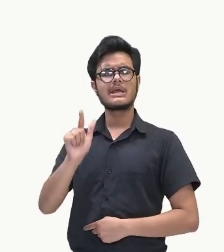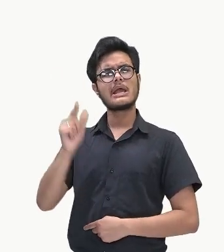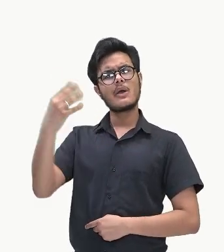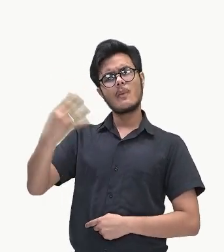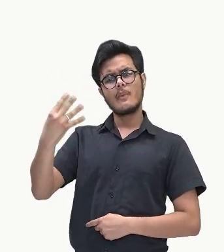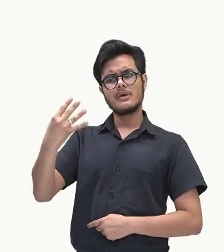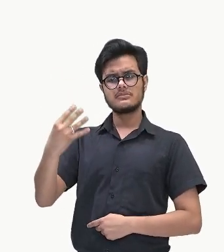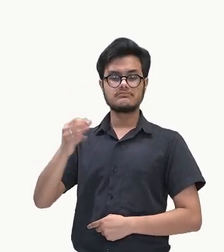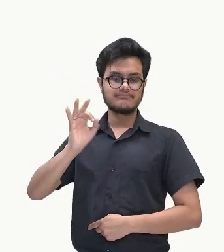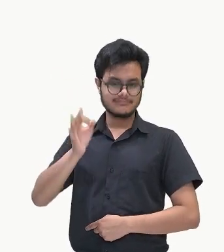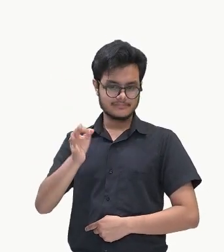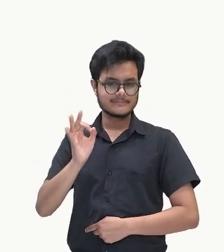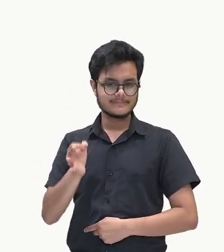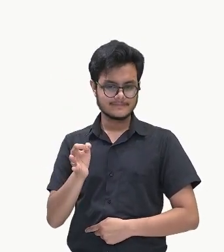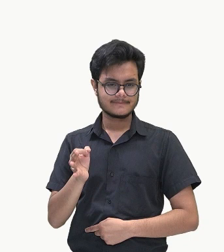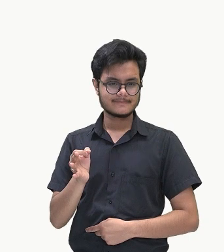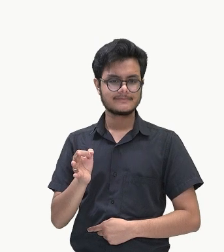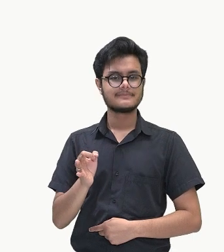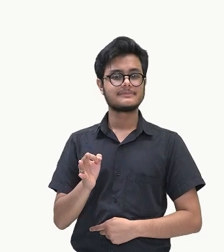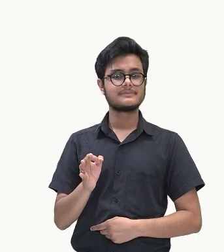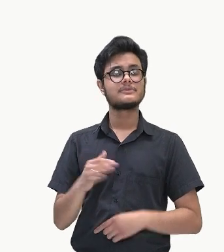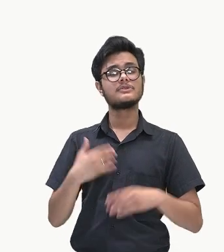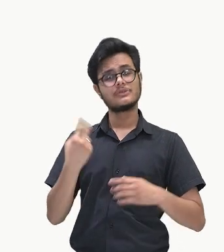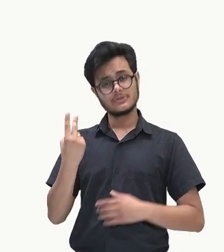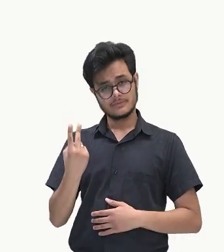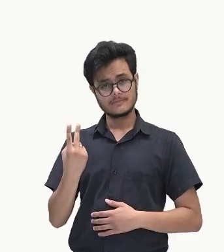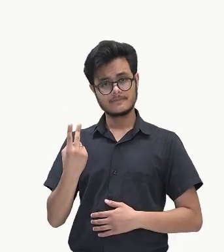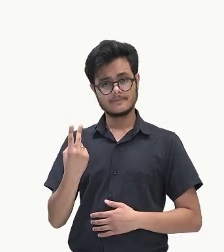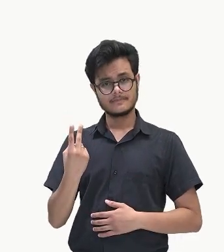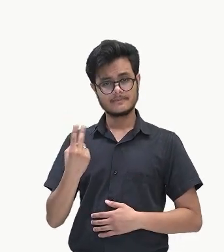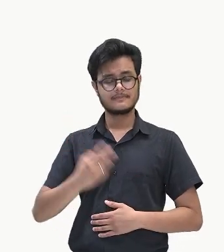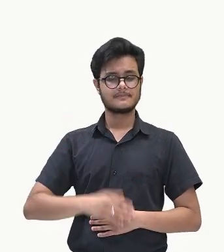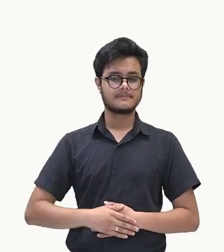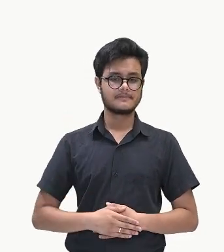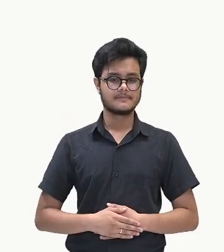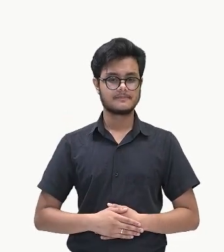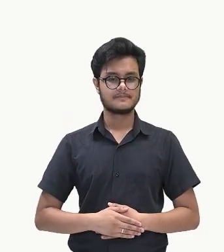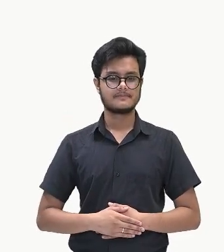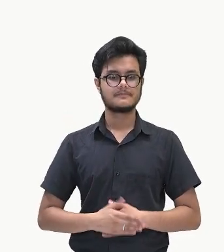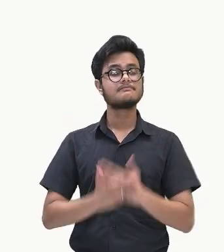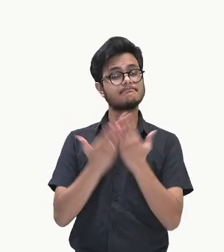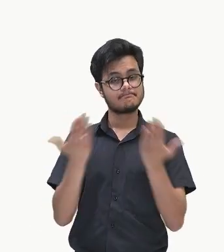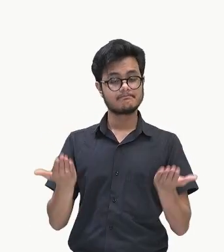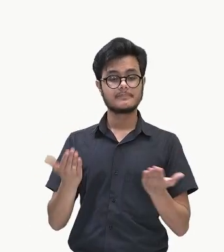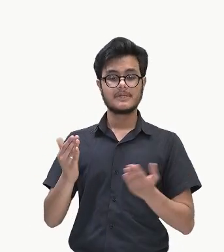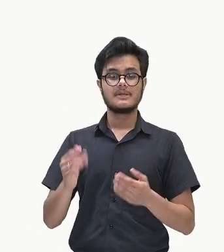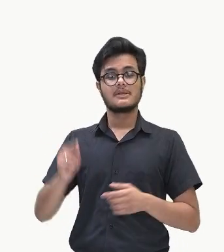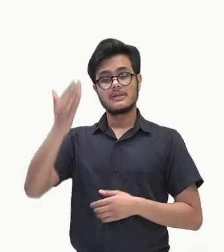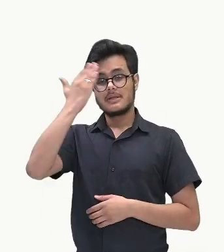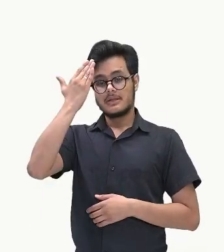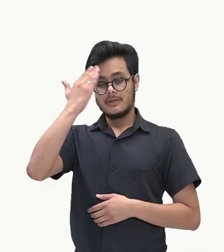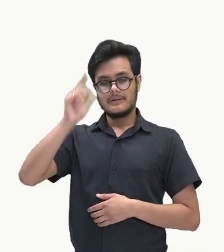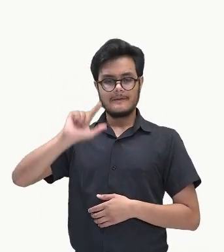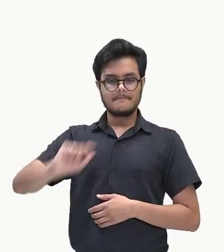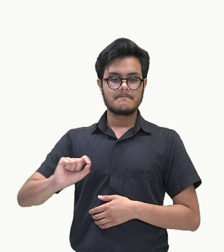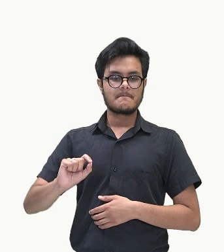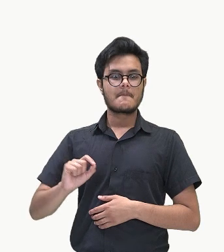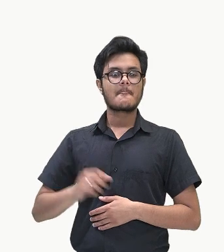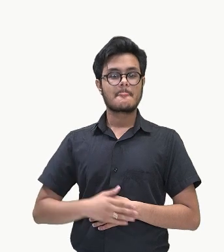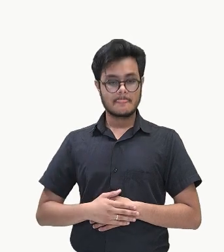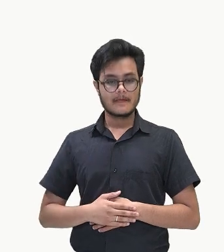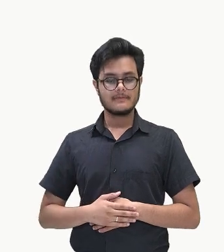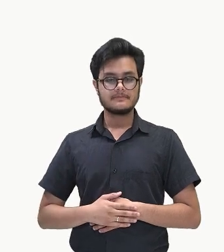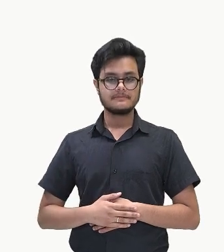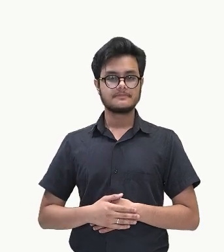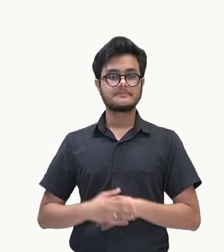Isso mesmo. Vou multiplicar por 2. Então, eu só sei que eu tenho que multiplicar por 2 tanto o